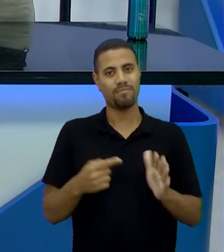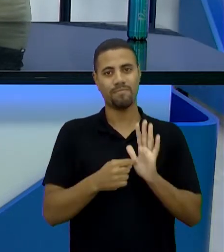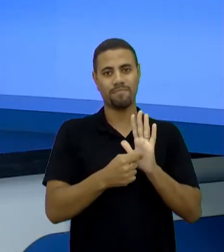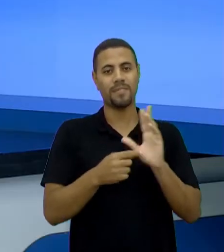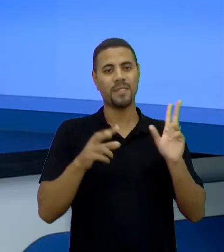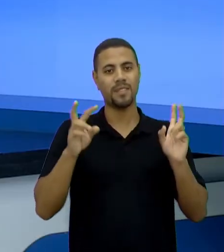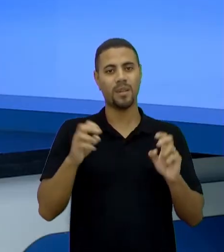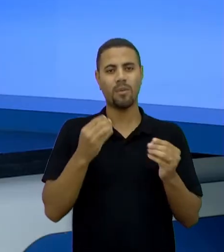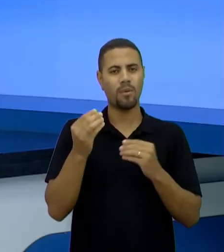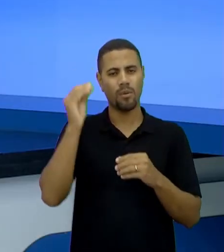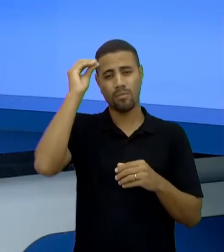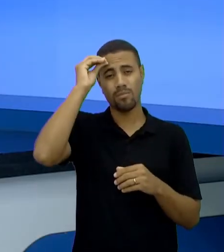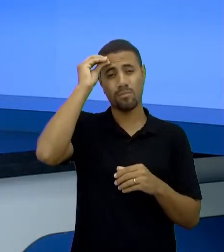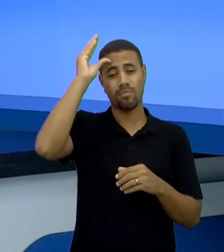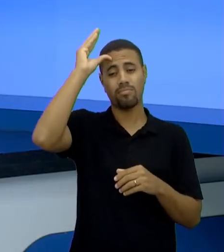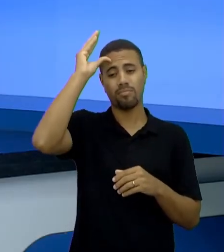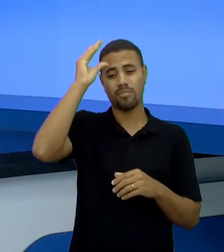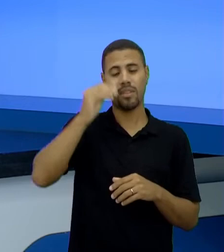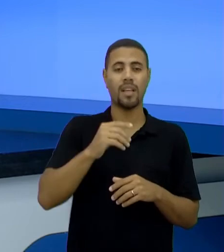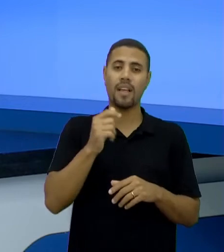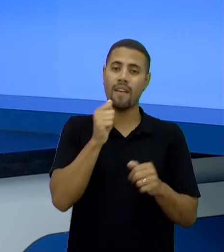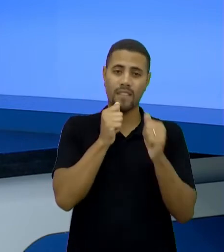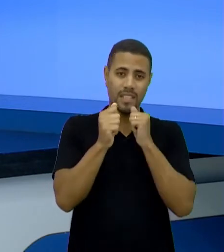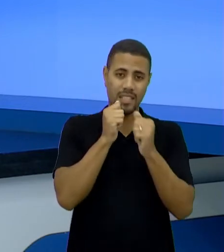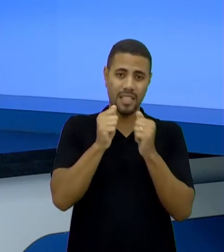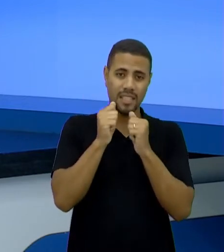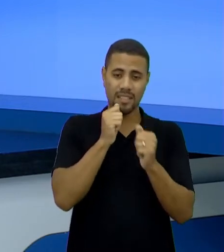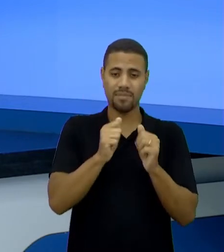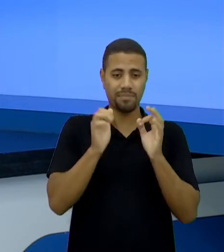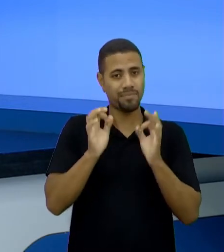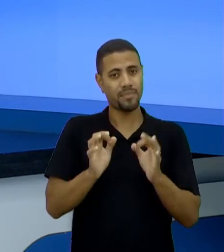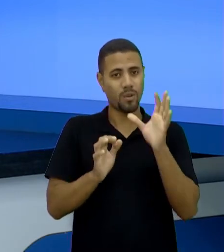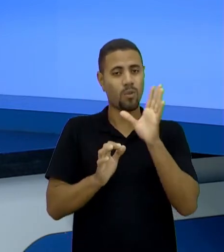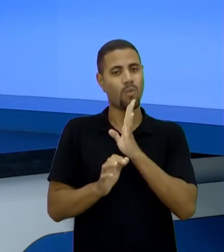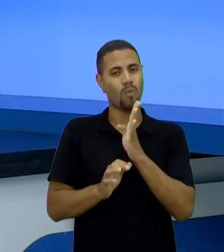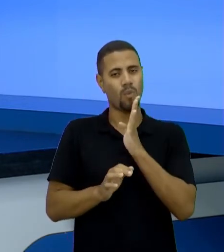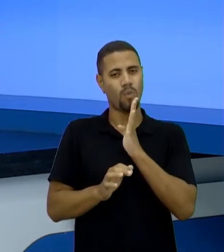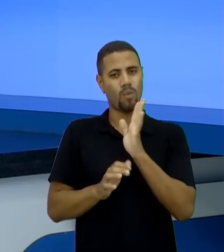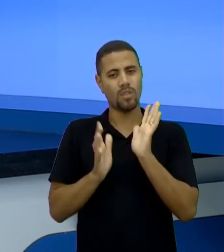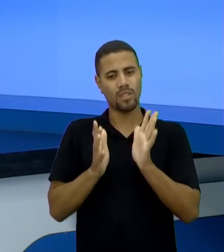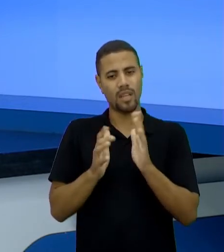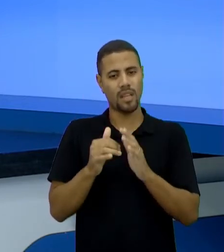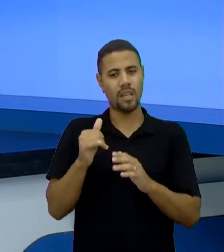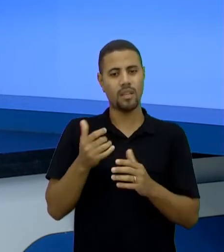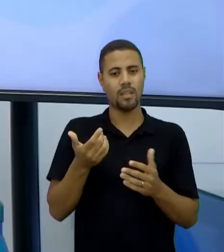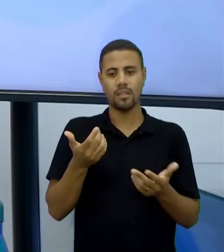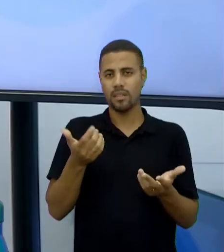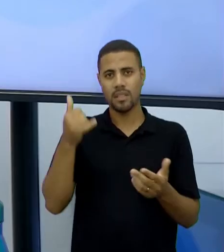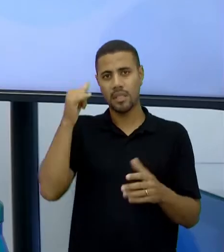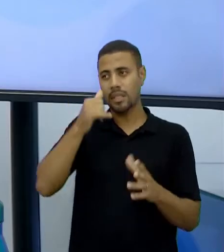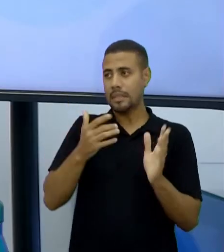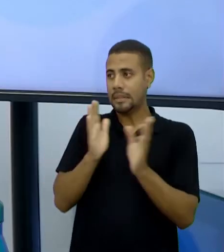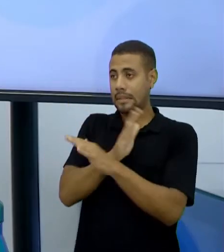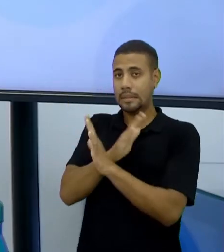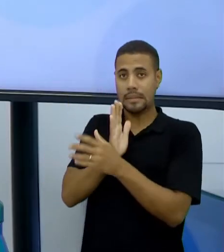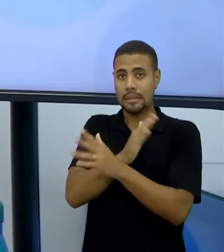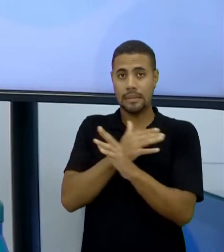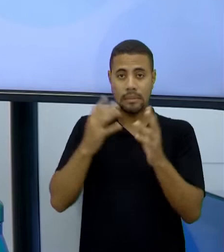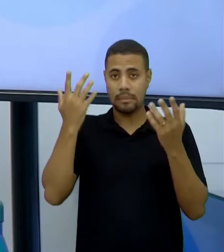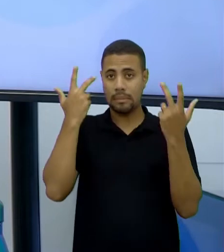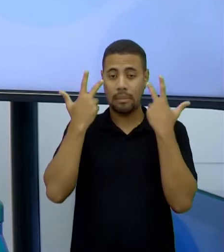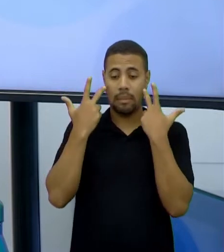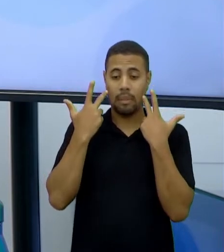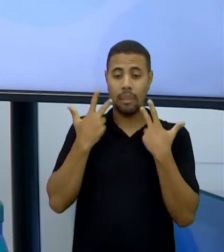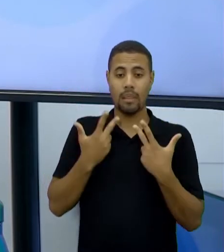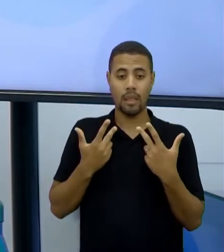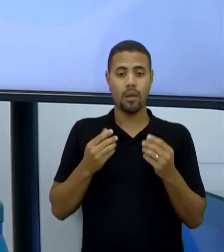Sobre conhecer o entrevistado. Isso. Né? E não ficar aí na berlinda depois, né? Acho que ele pensou, esse